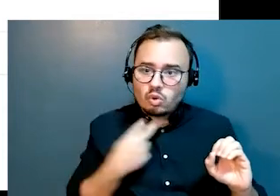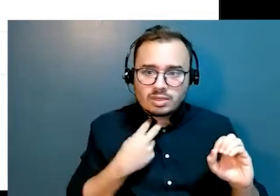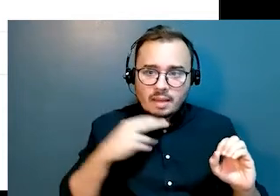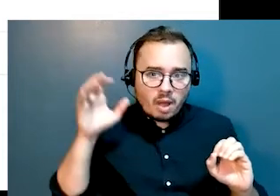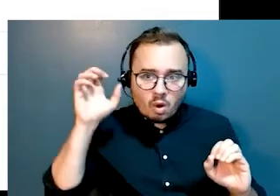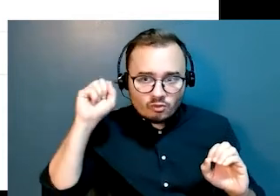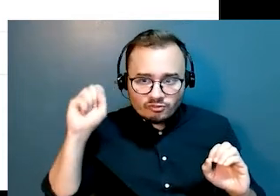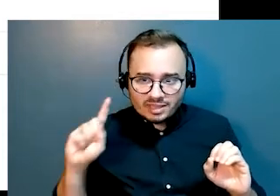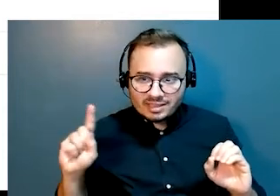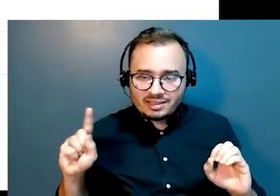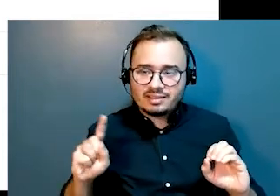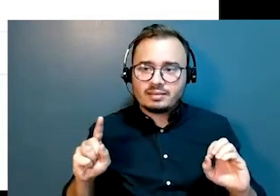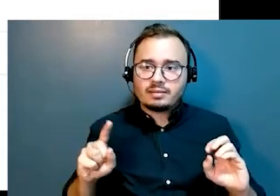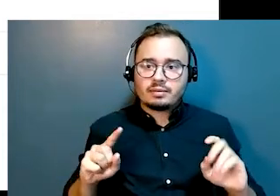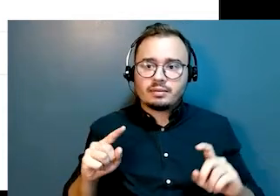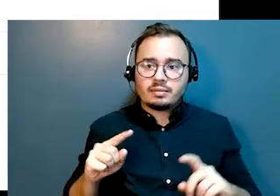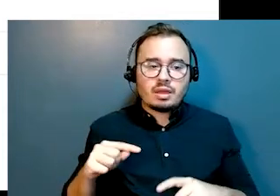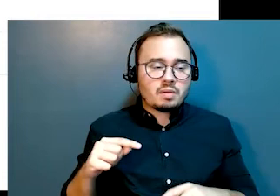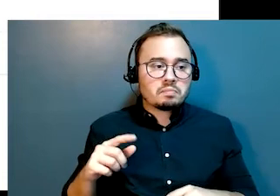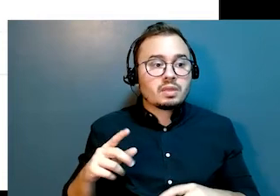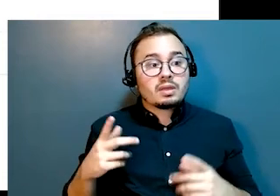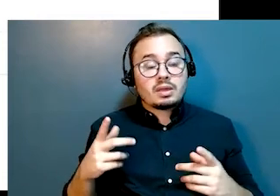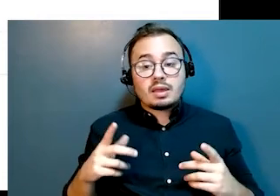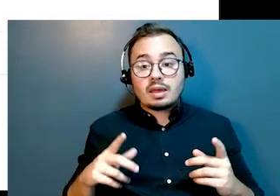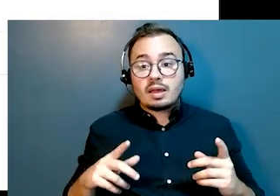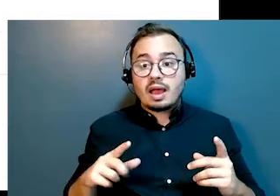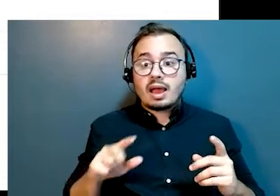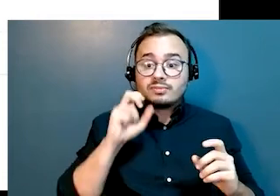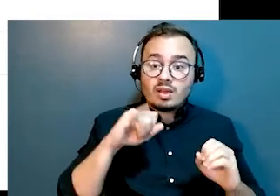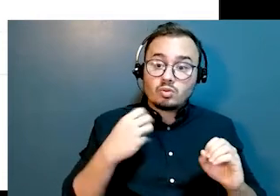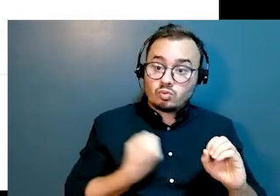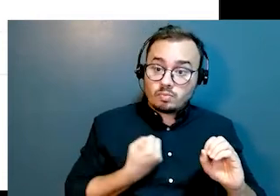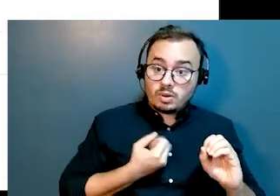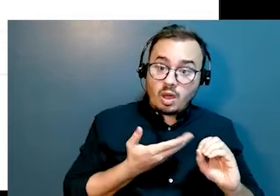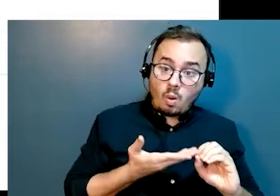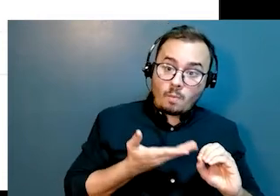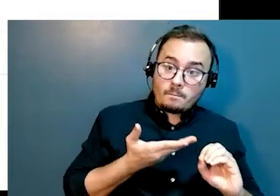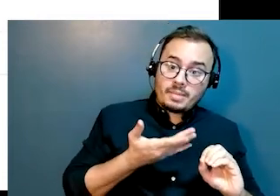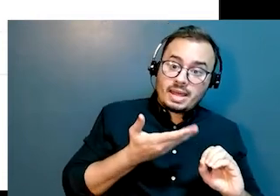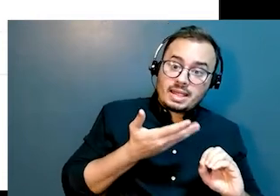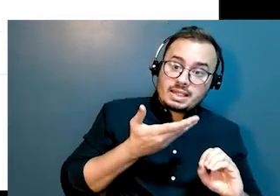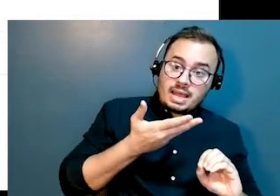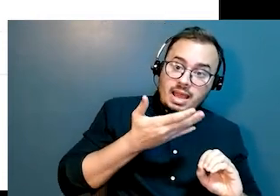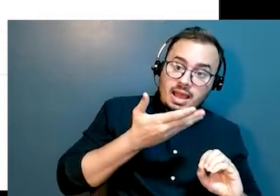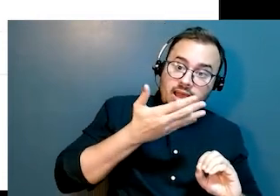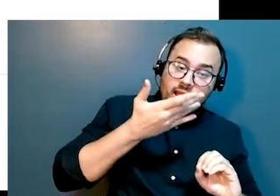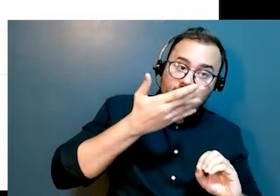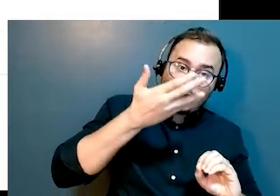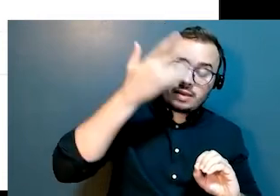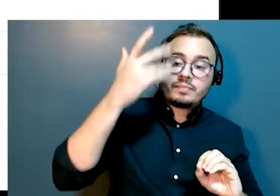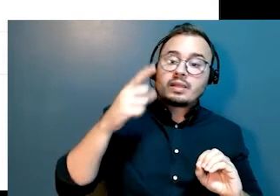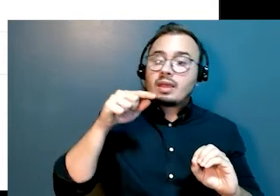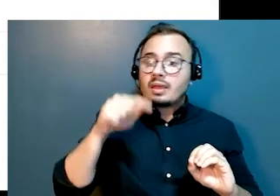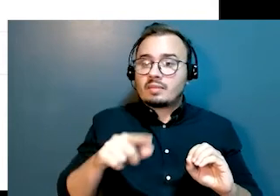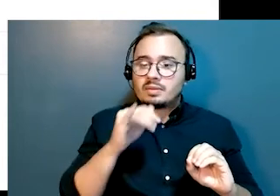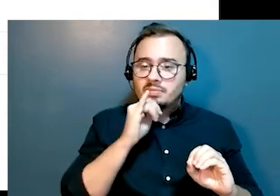tenho ouvido para tanto. E à medida que a gente vai navegando na escala musical, que a gente sai de um dó